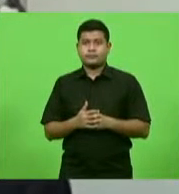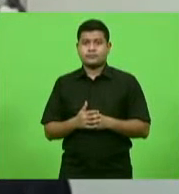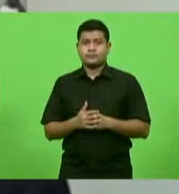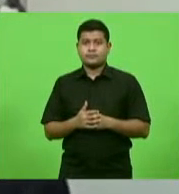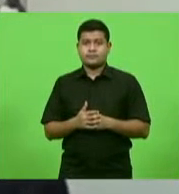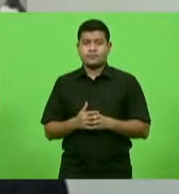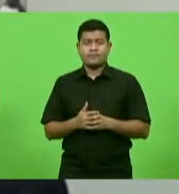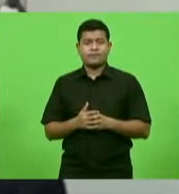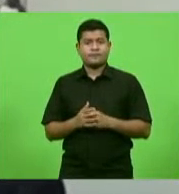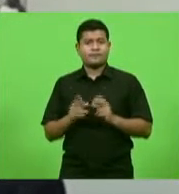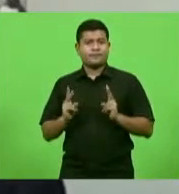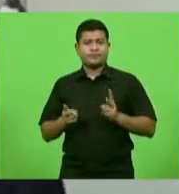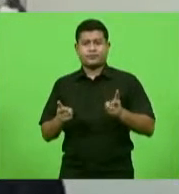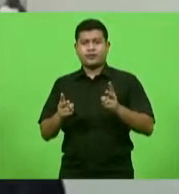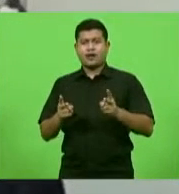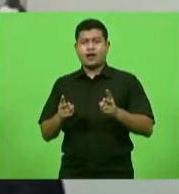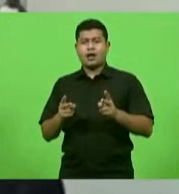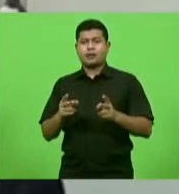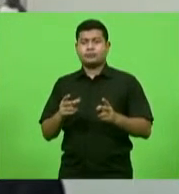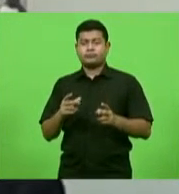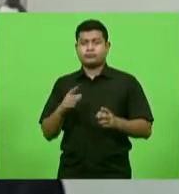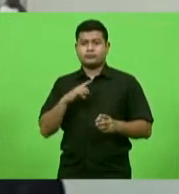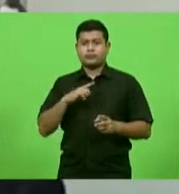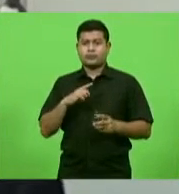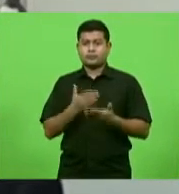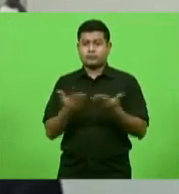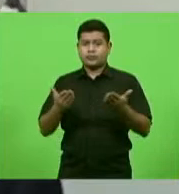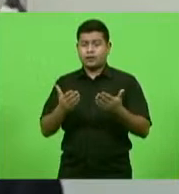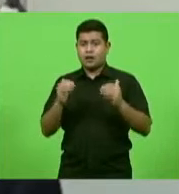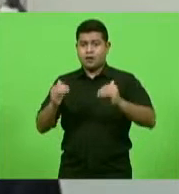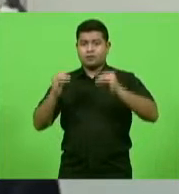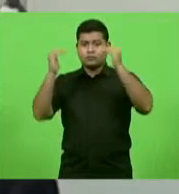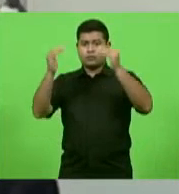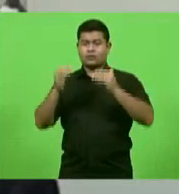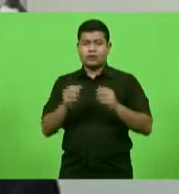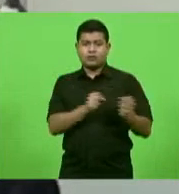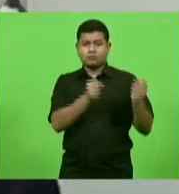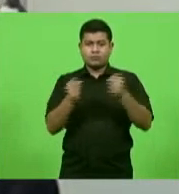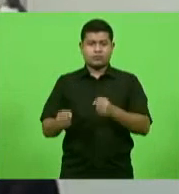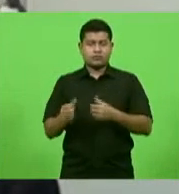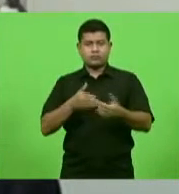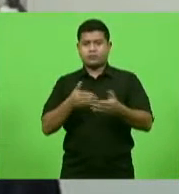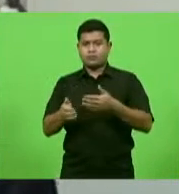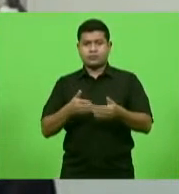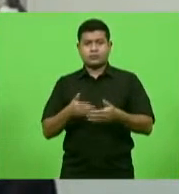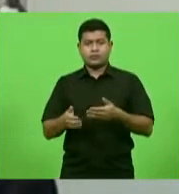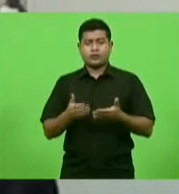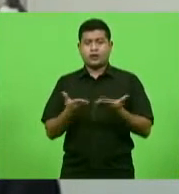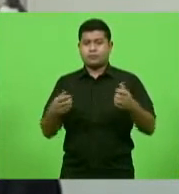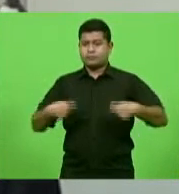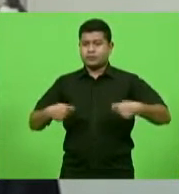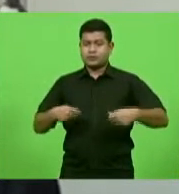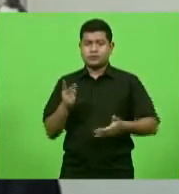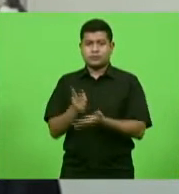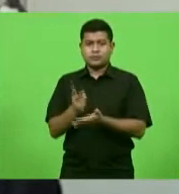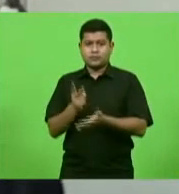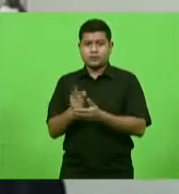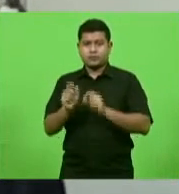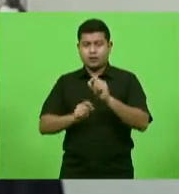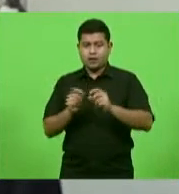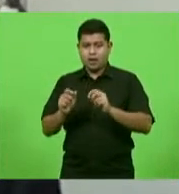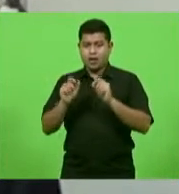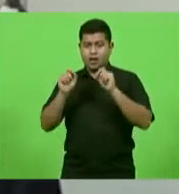que sempre ronda as comunidades, devendo às autoridades, seja de qual poder que estejam investidas, preservar a